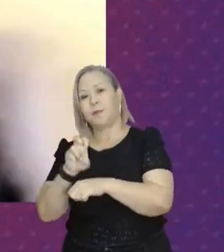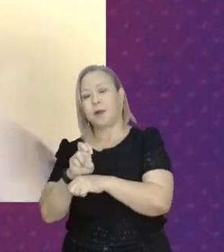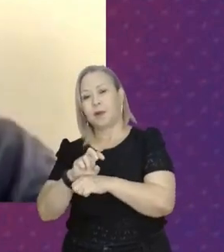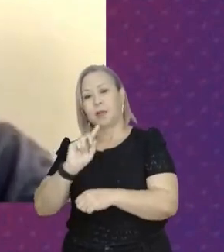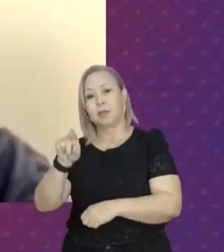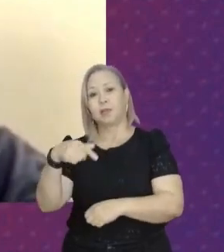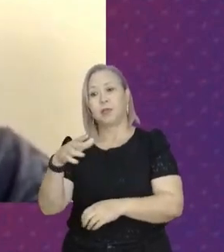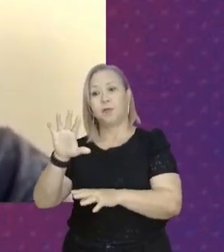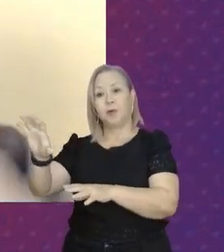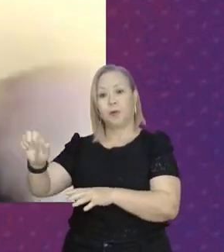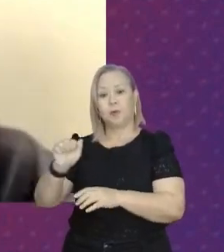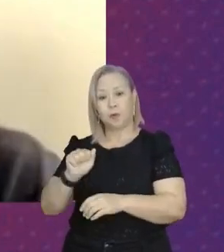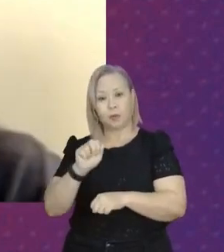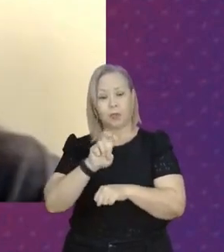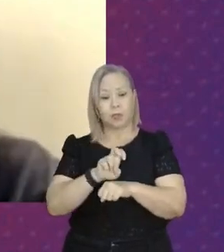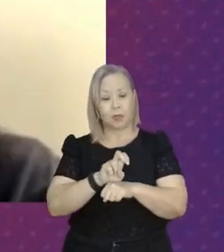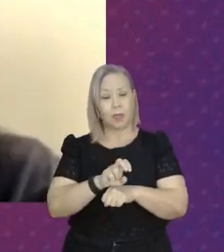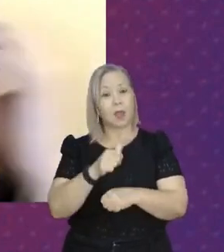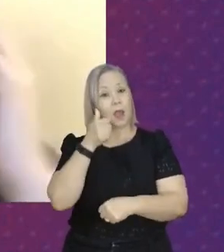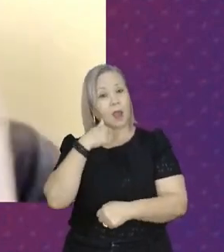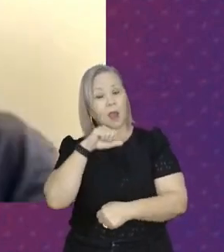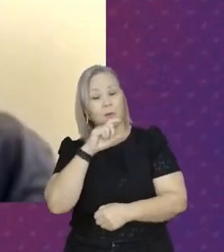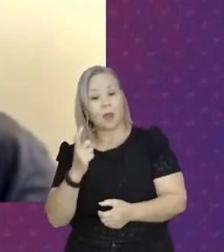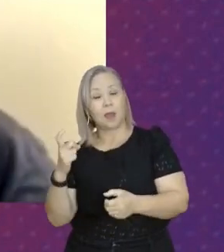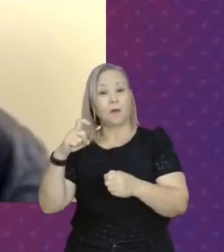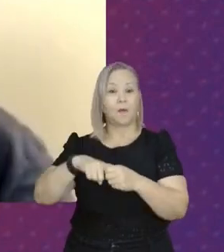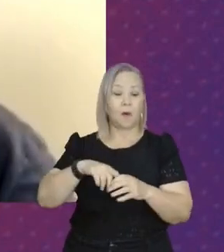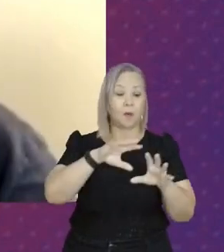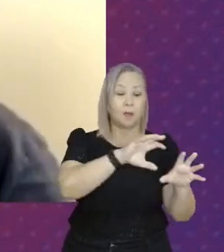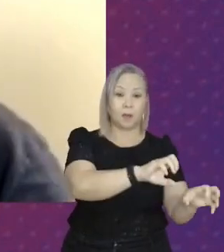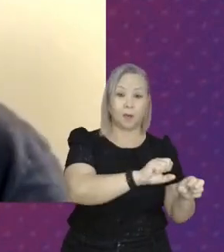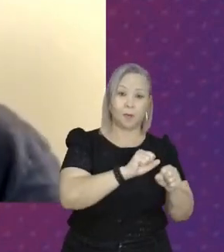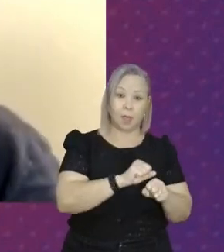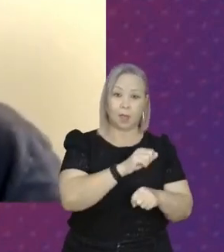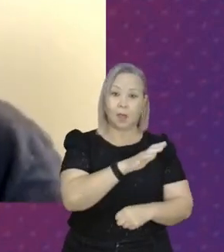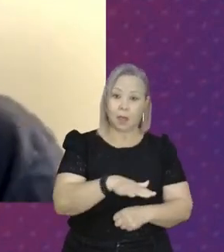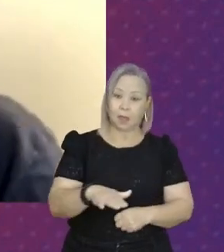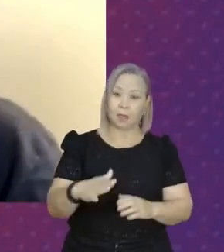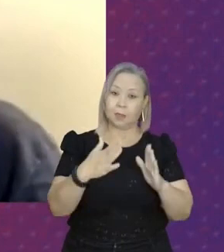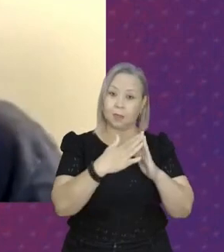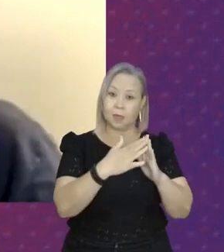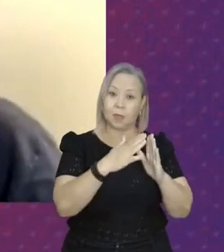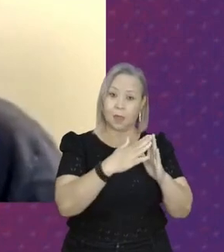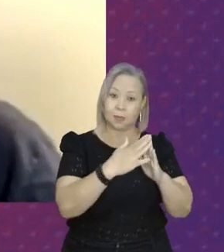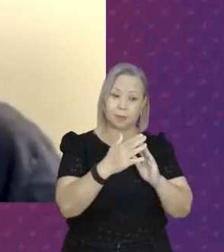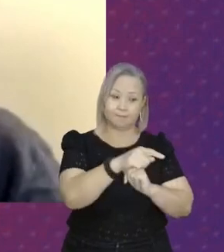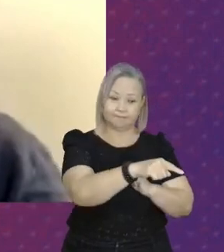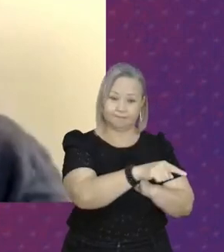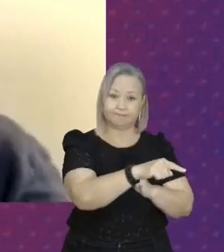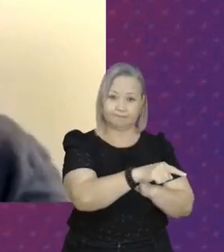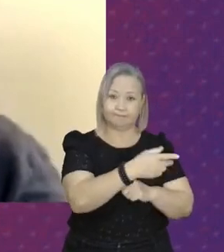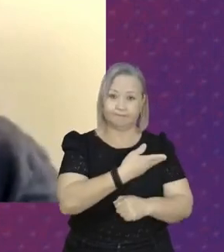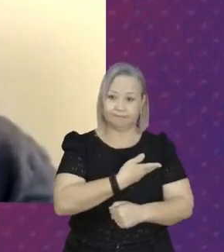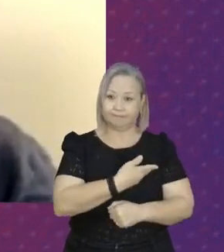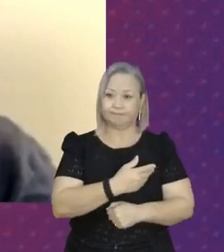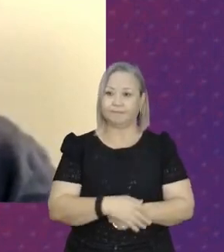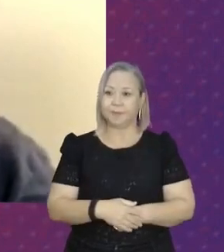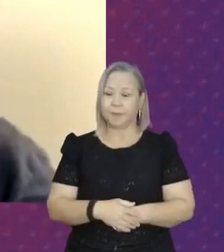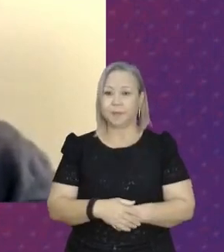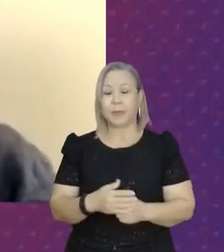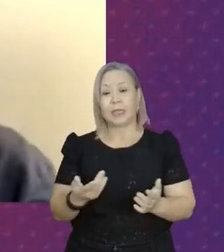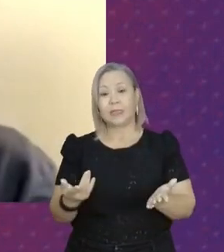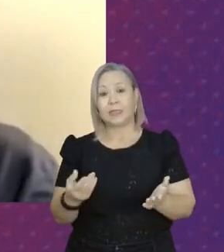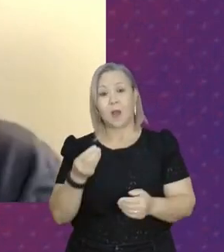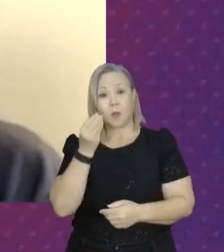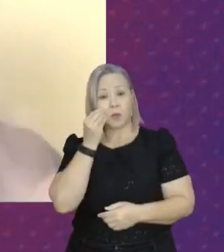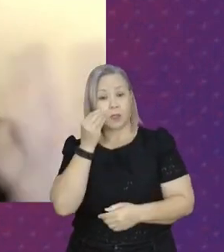creche, depois que a mãe volta, que pega a criança na casa da vizinha, né? E aí a questão, o risco é justamente isso, a tentativa